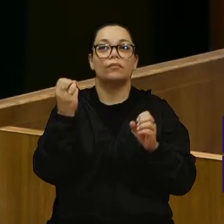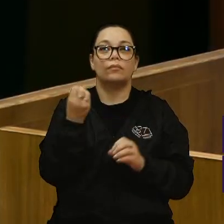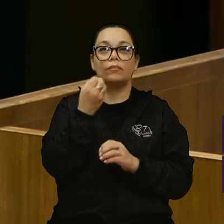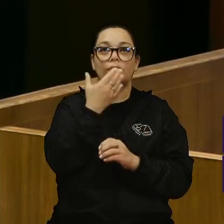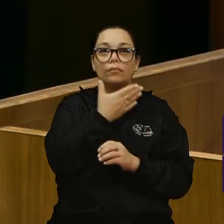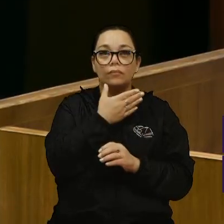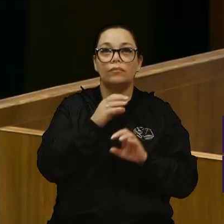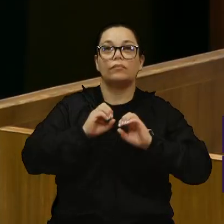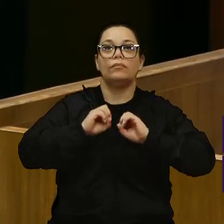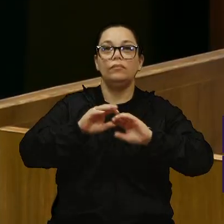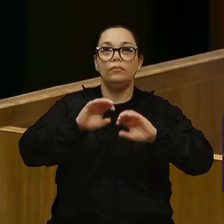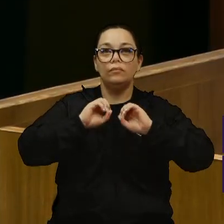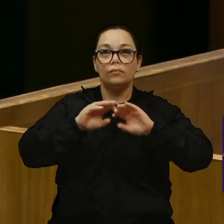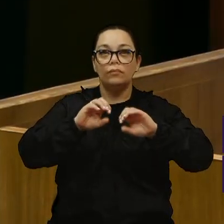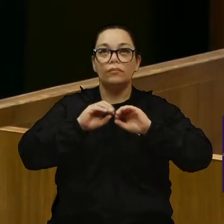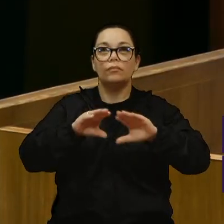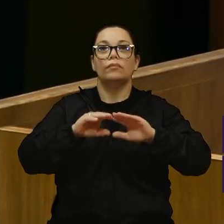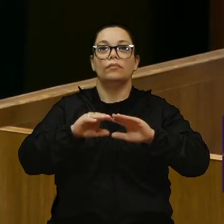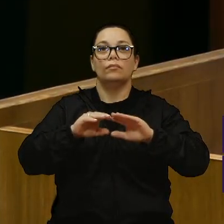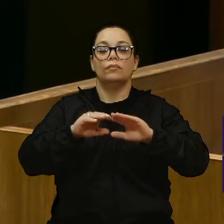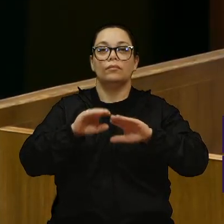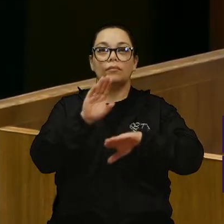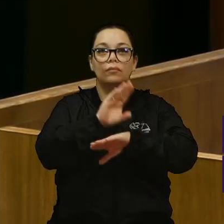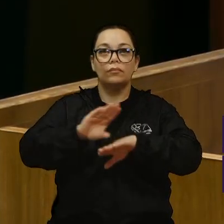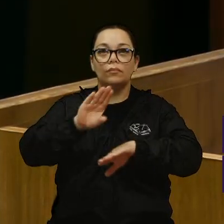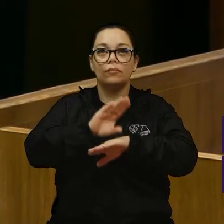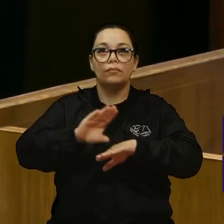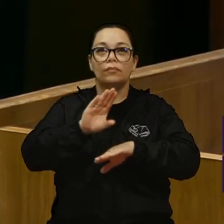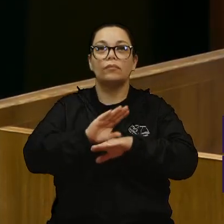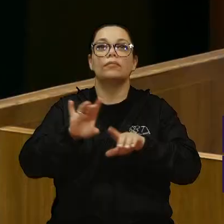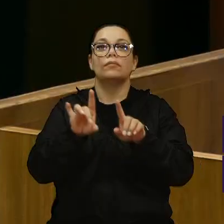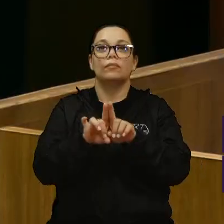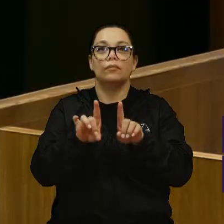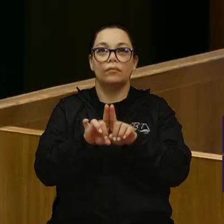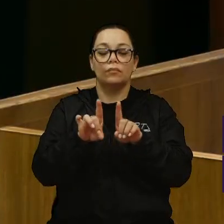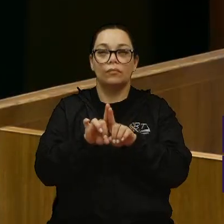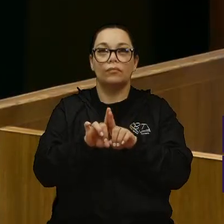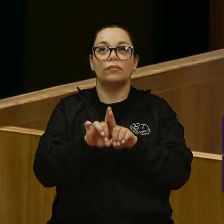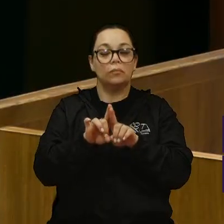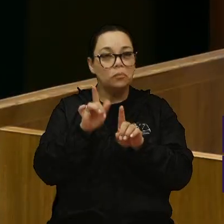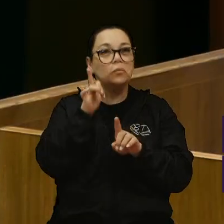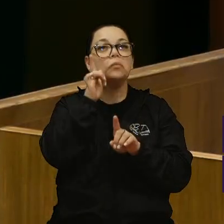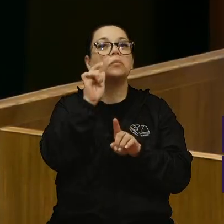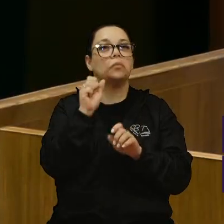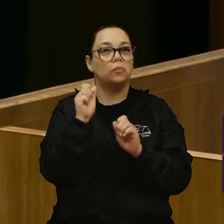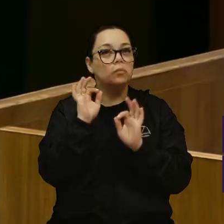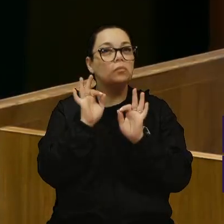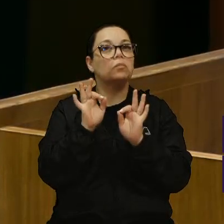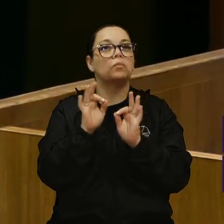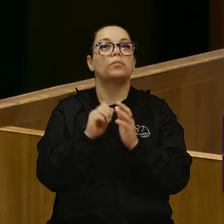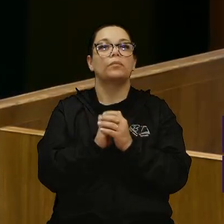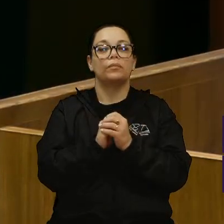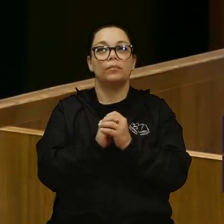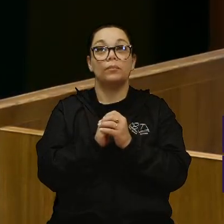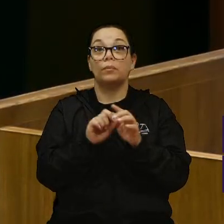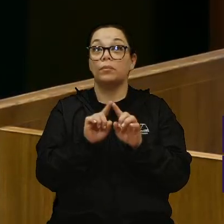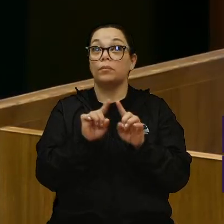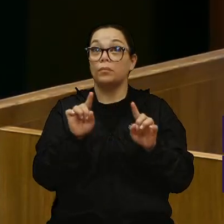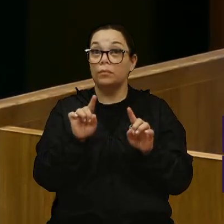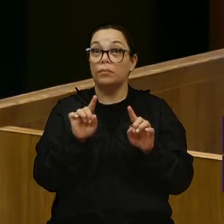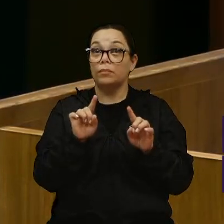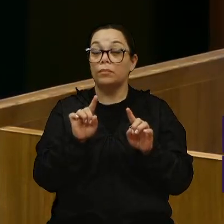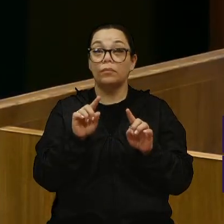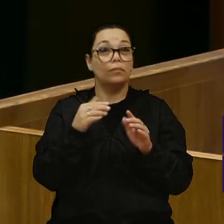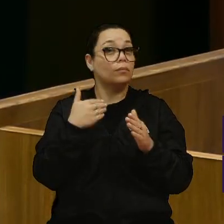no ensino, na extensão, e tem obtido muito êxito, mas sem nunca